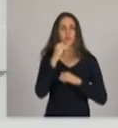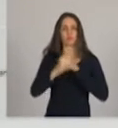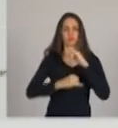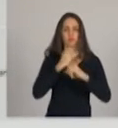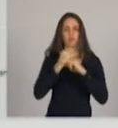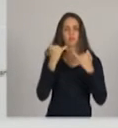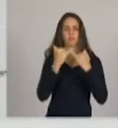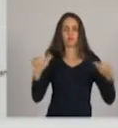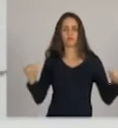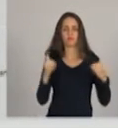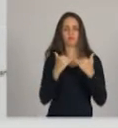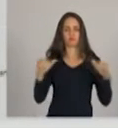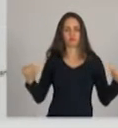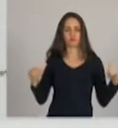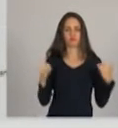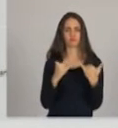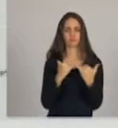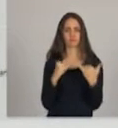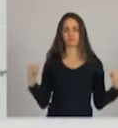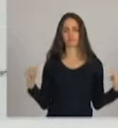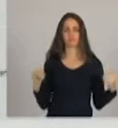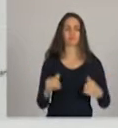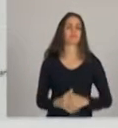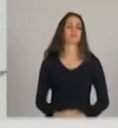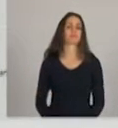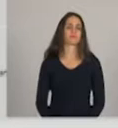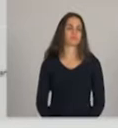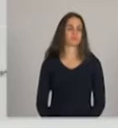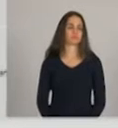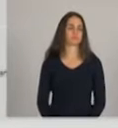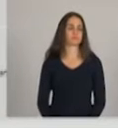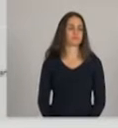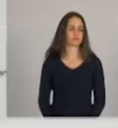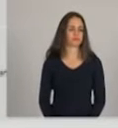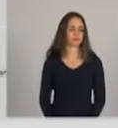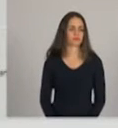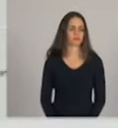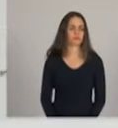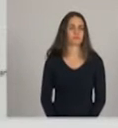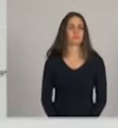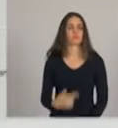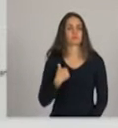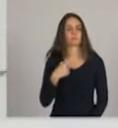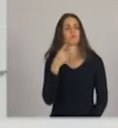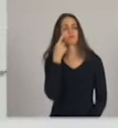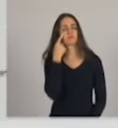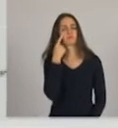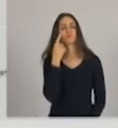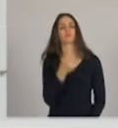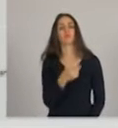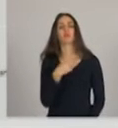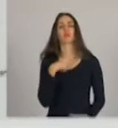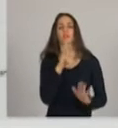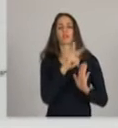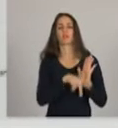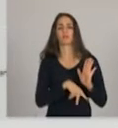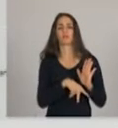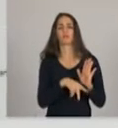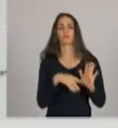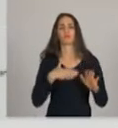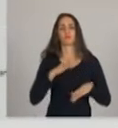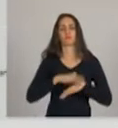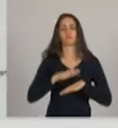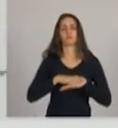Gandini. Você está com a palavra, deputado. Mas eu ouvi que o projeto do governo do